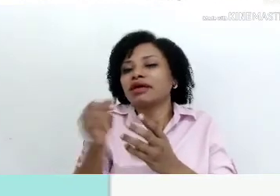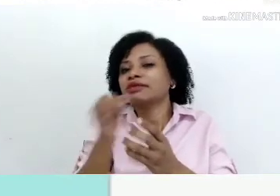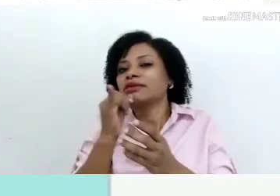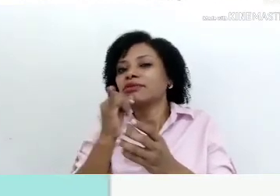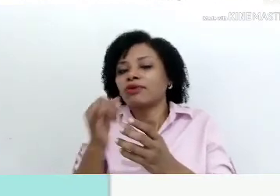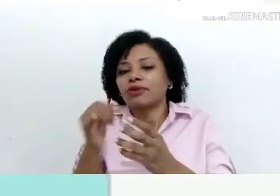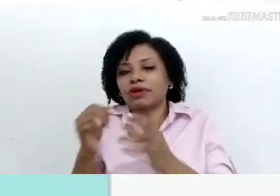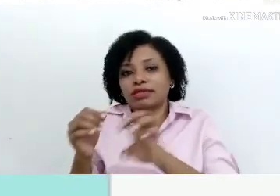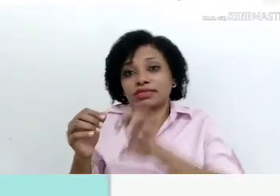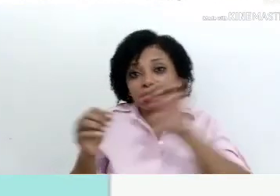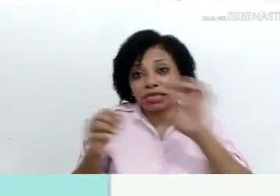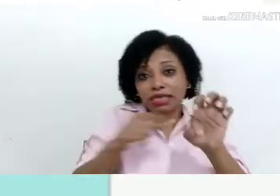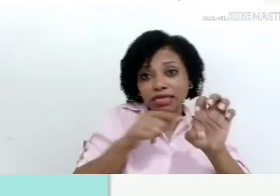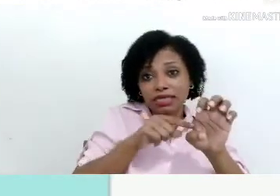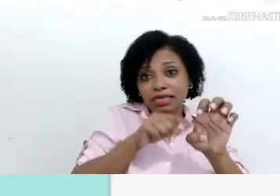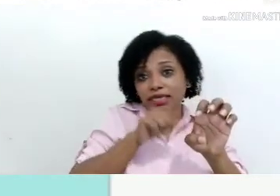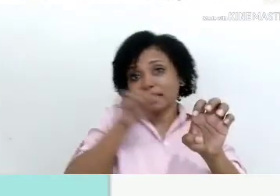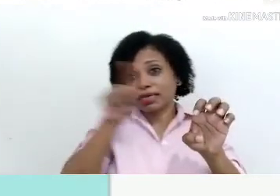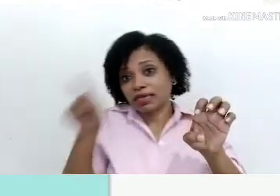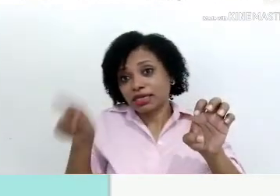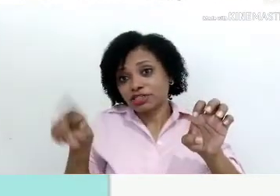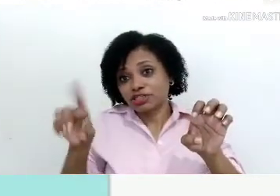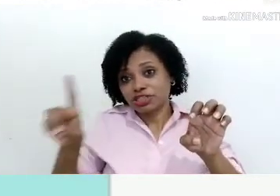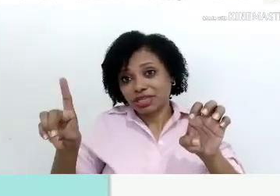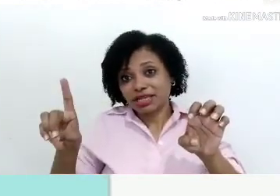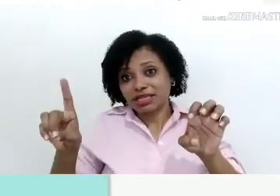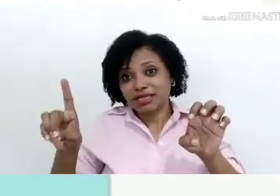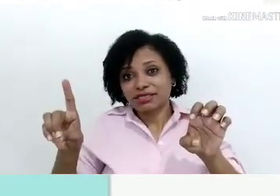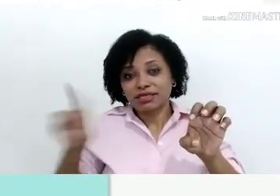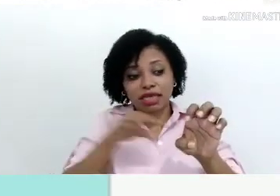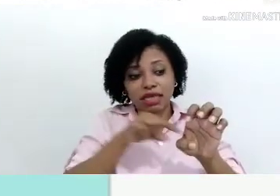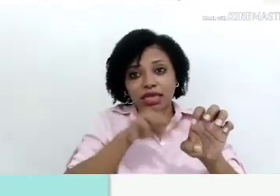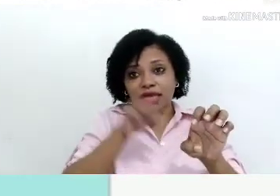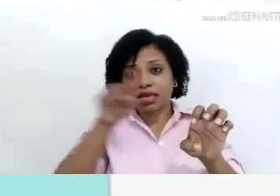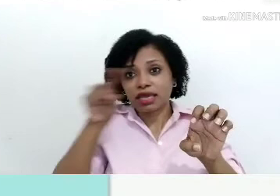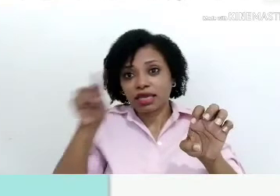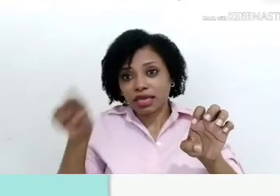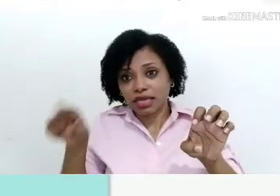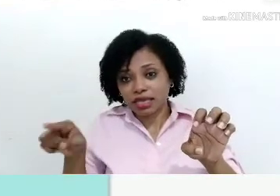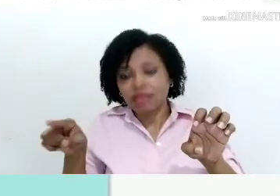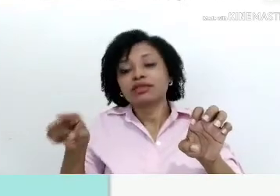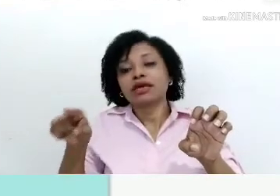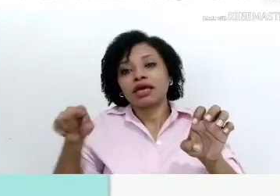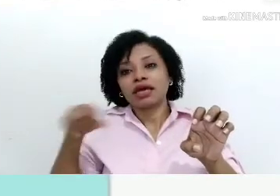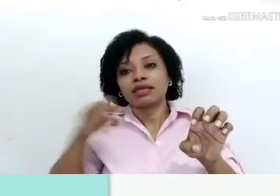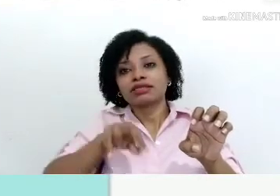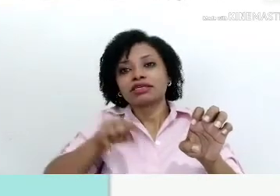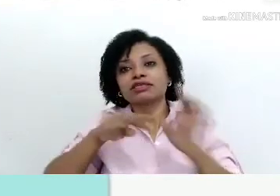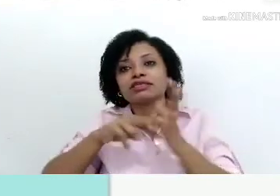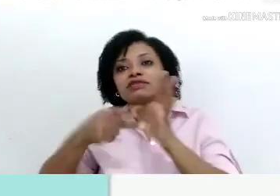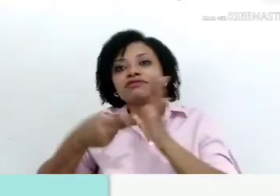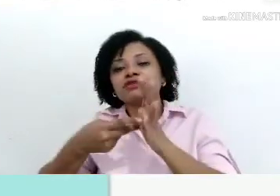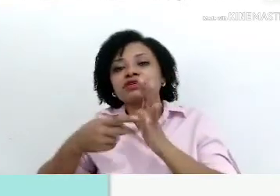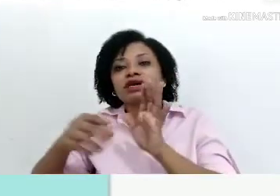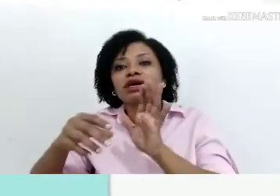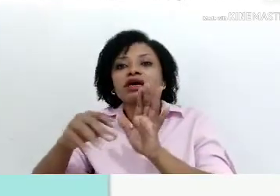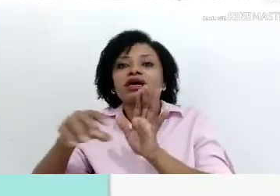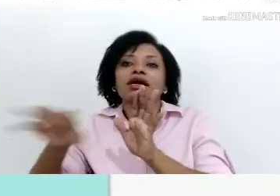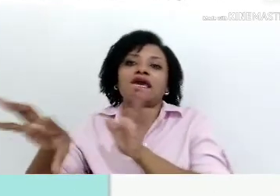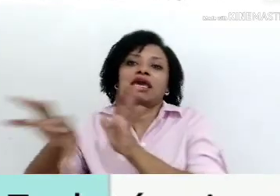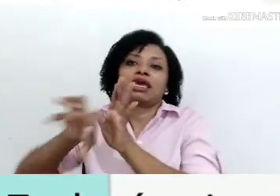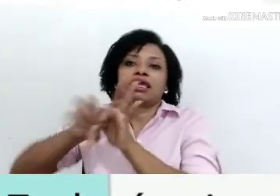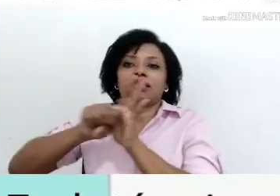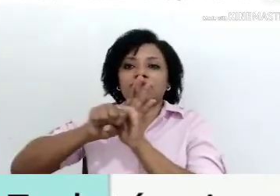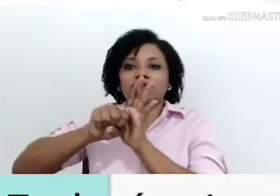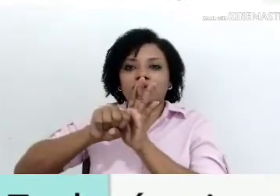da esquerda para a direita, como eu falei para vocês, processo endotérmico, tá? Então, aqui o